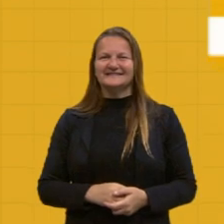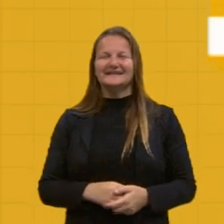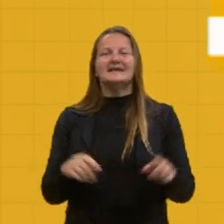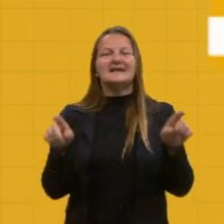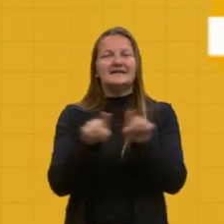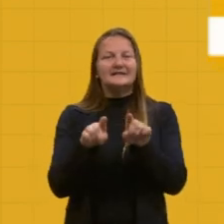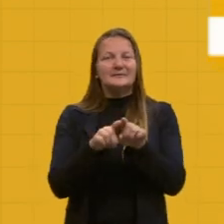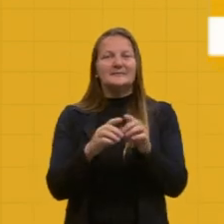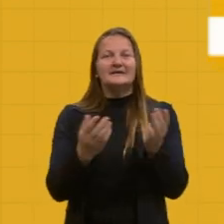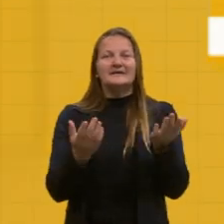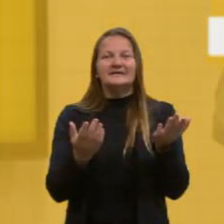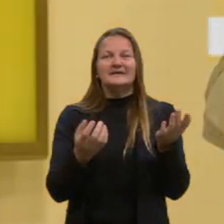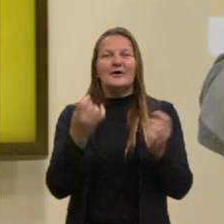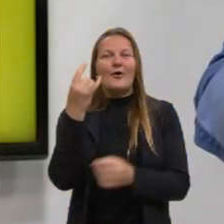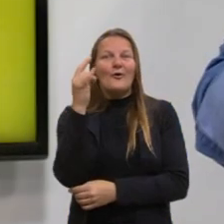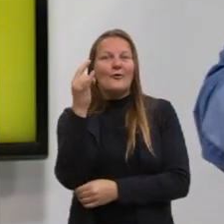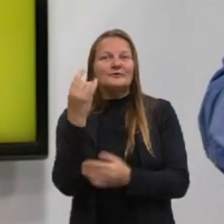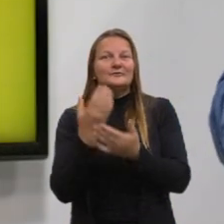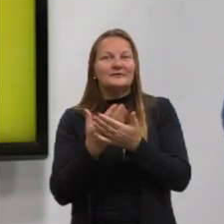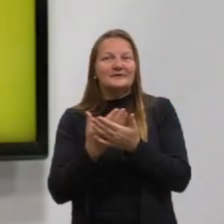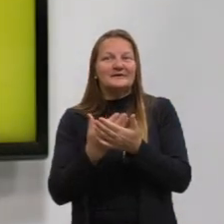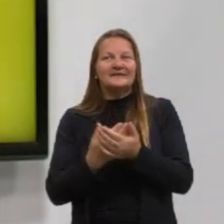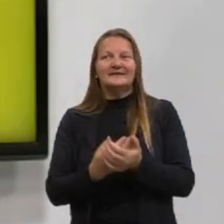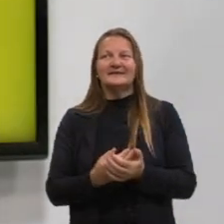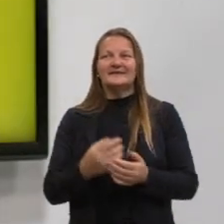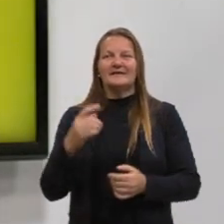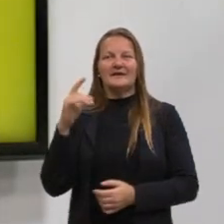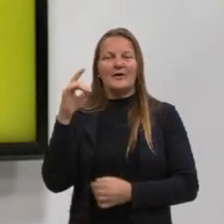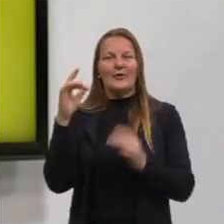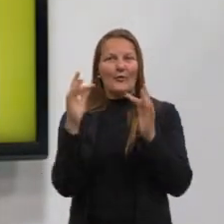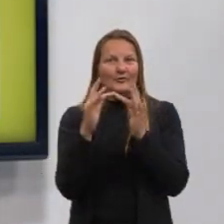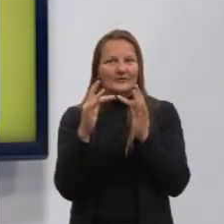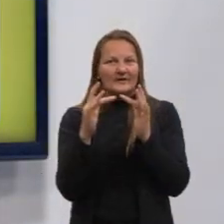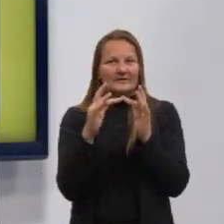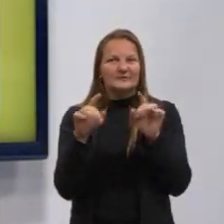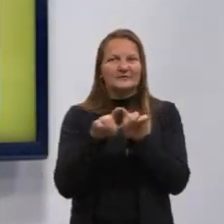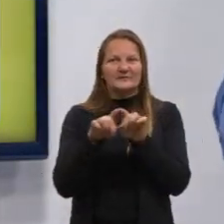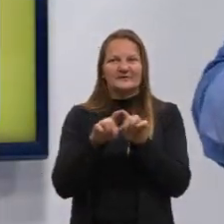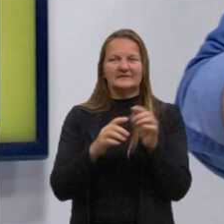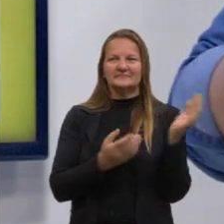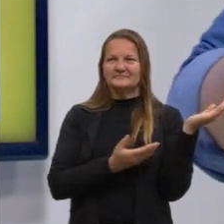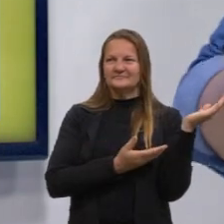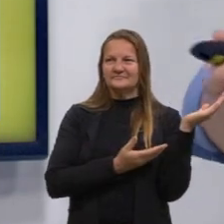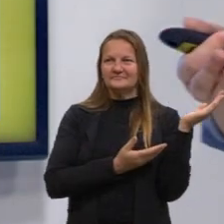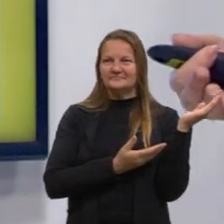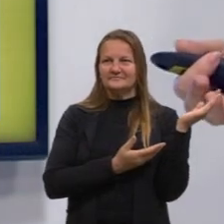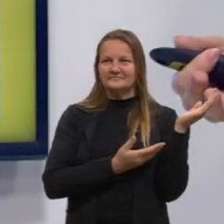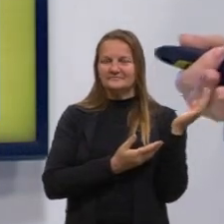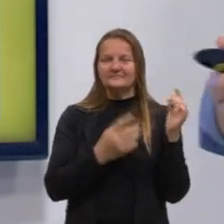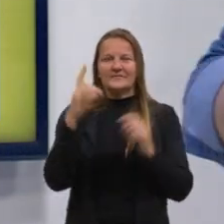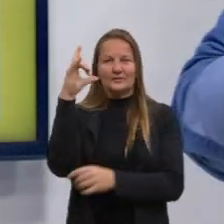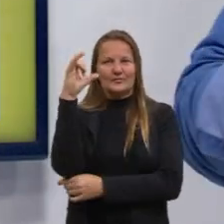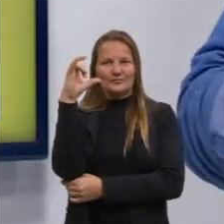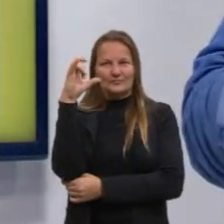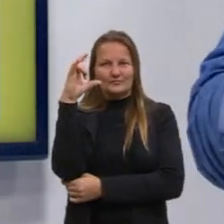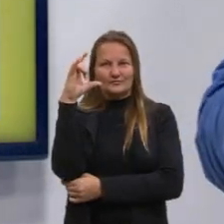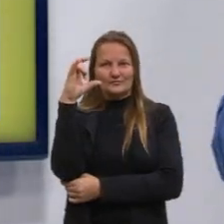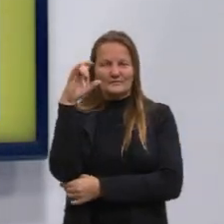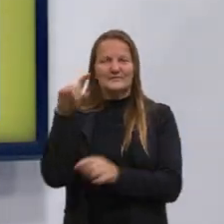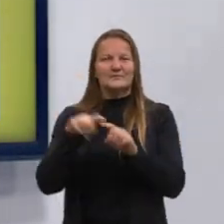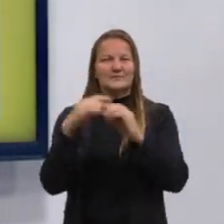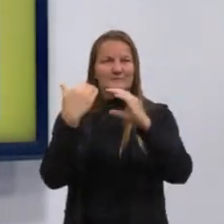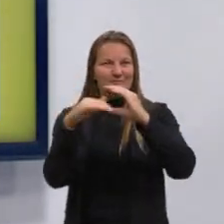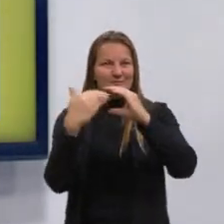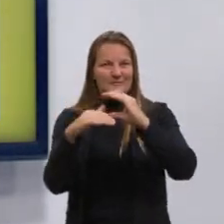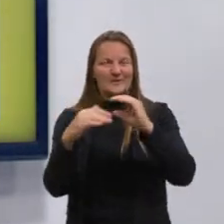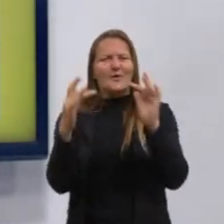vou deixar aí pela ver suas aulas de matemática o meu contato então deixe para vocês o Instagram e também o meu e-mail